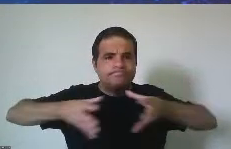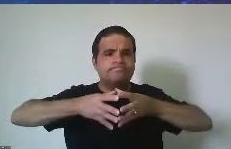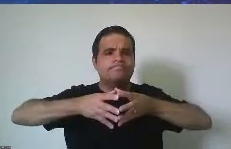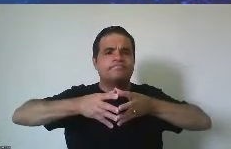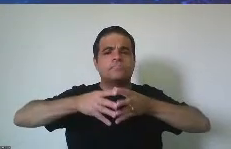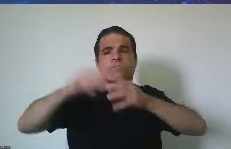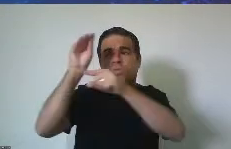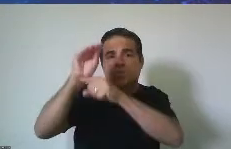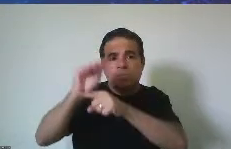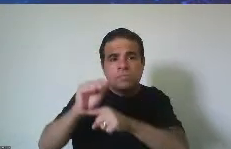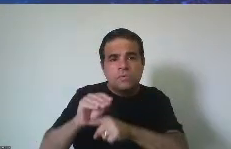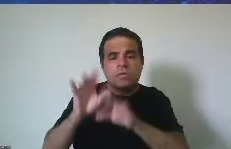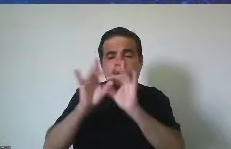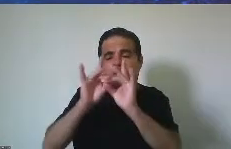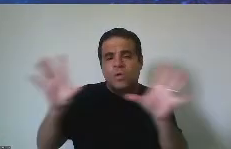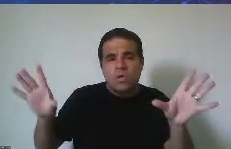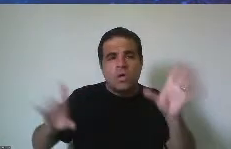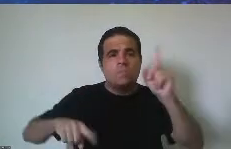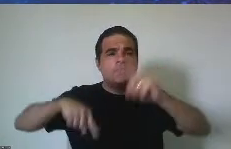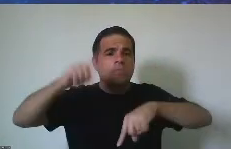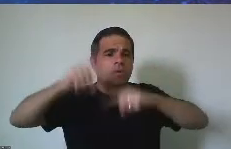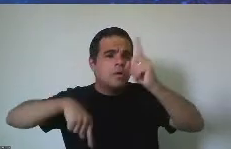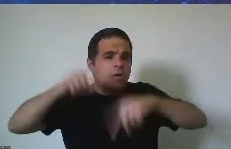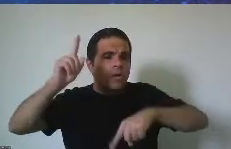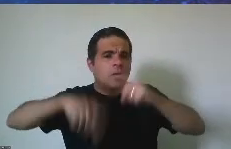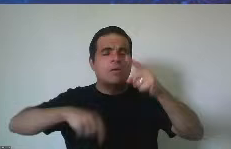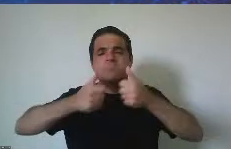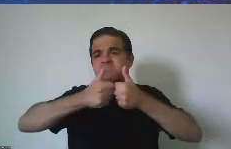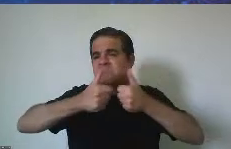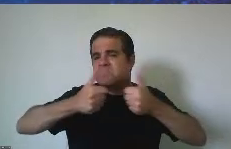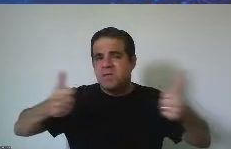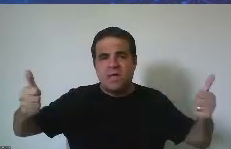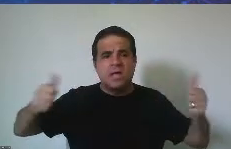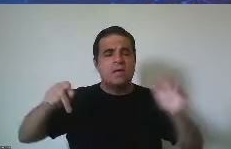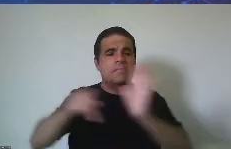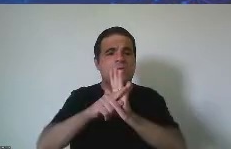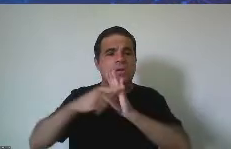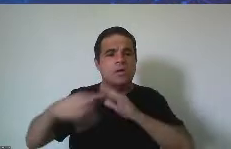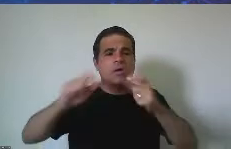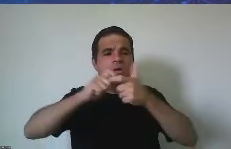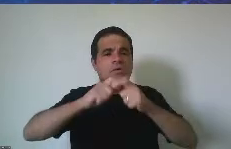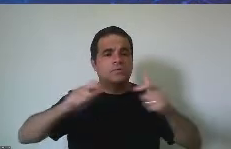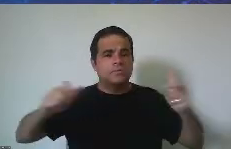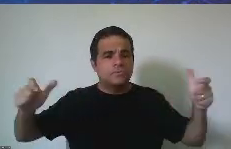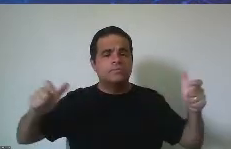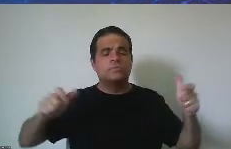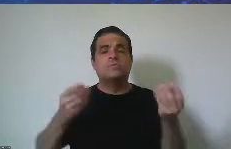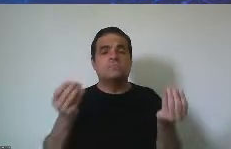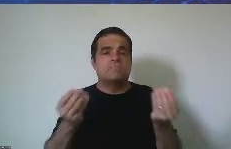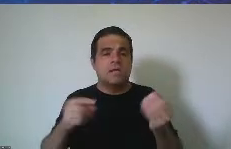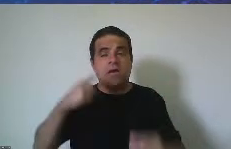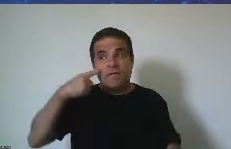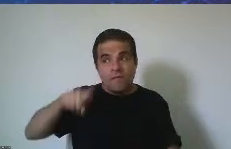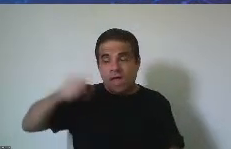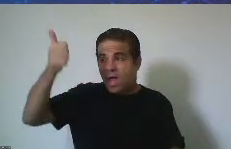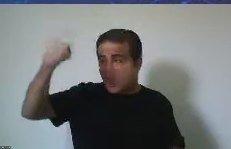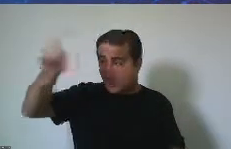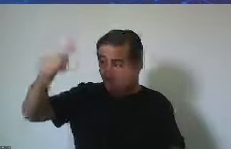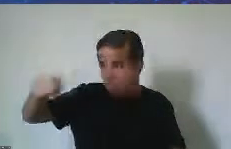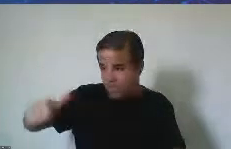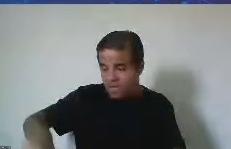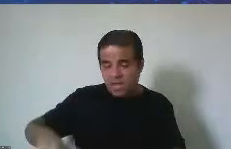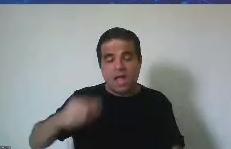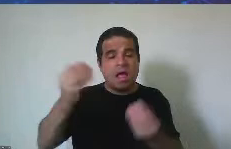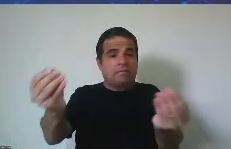disponibilidade de mão de obra própria estrutura de licenciamento para avaliar o quanto que isso vai